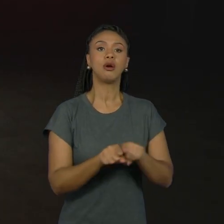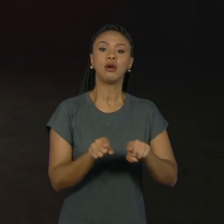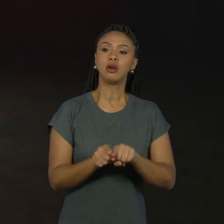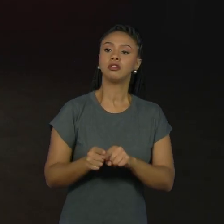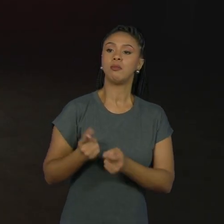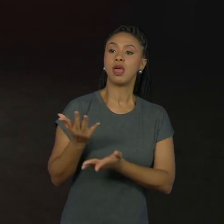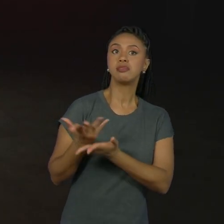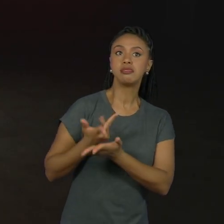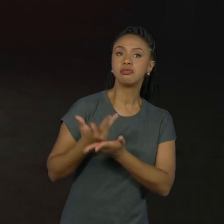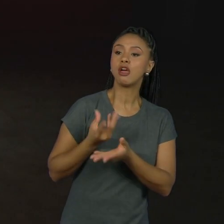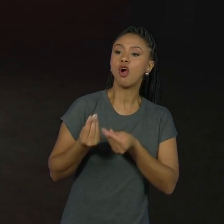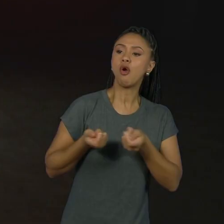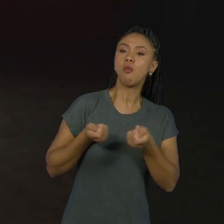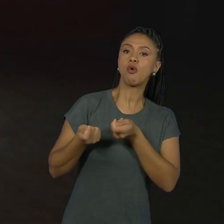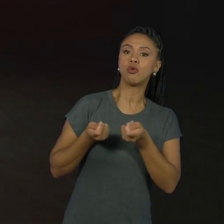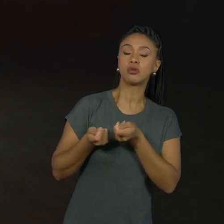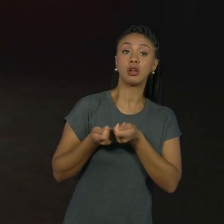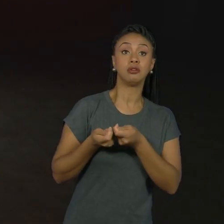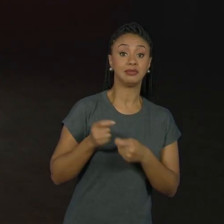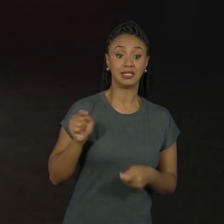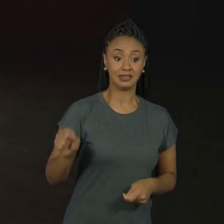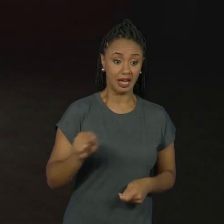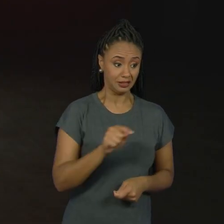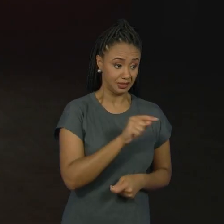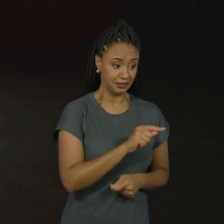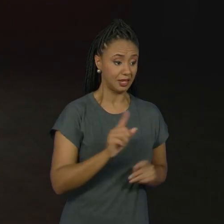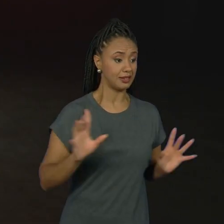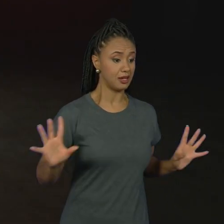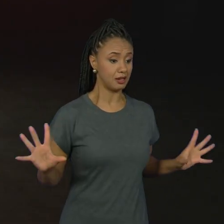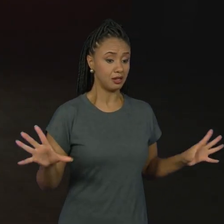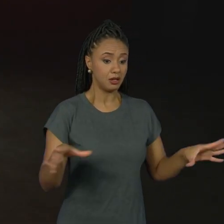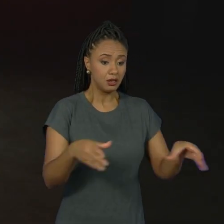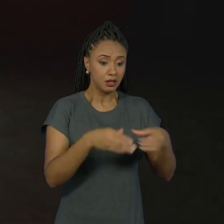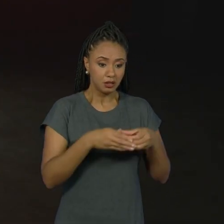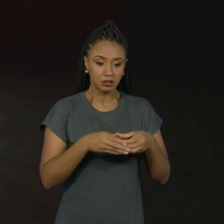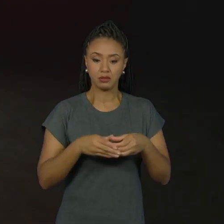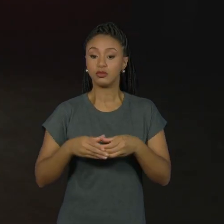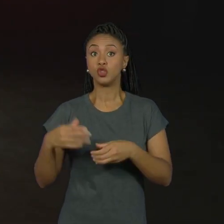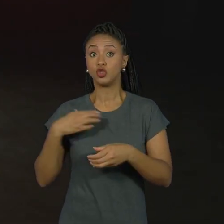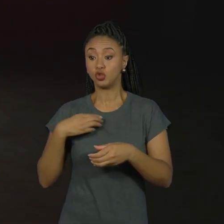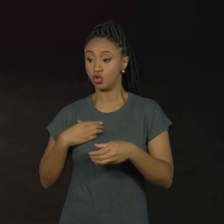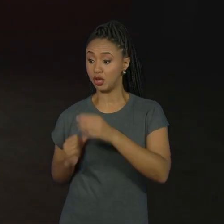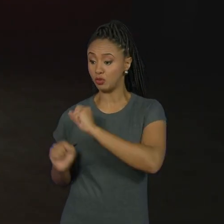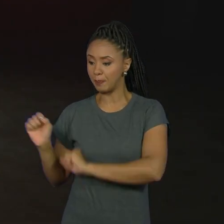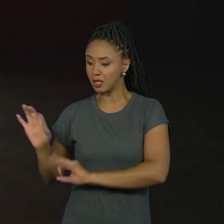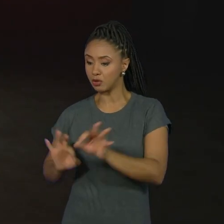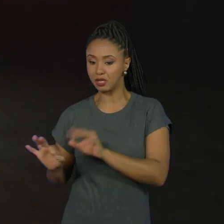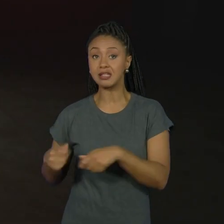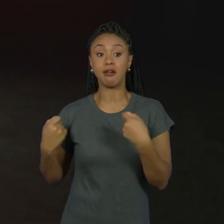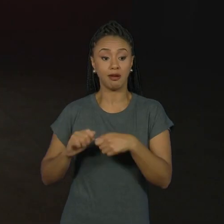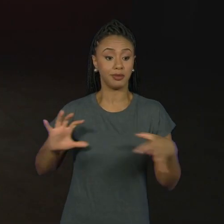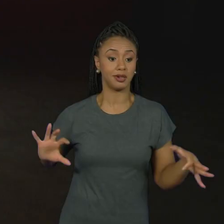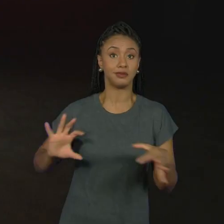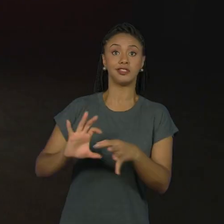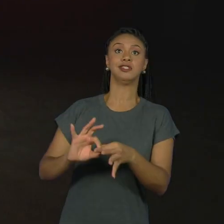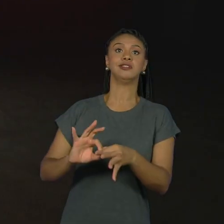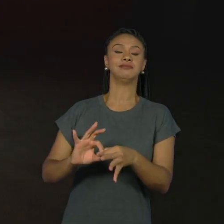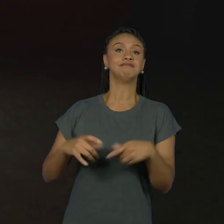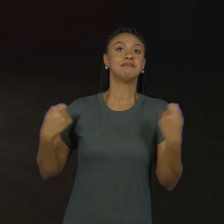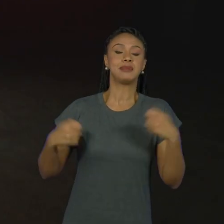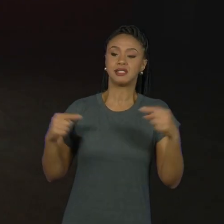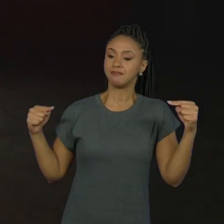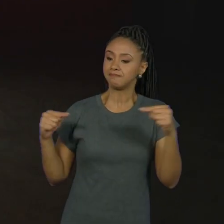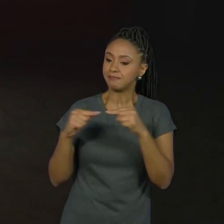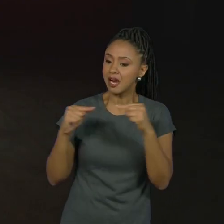gente precisa embuti-las, né, todas em uma arquitetura que faça sentido para a organização e que faça com que